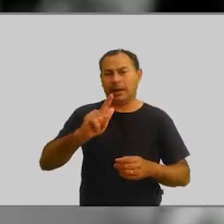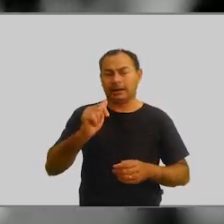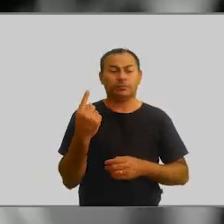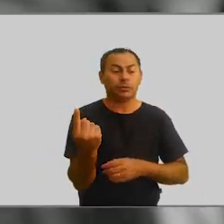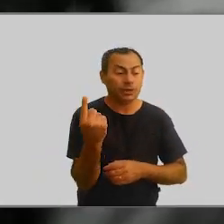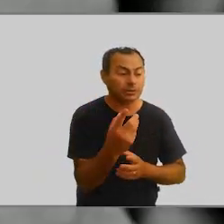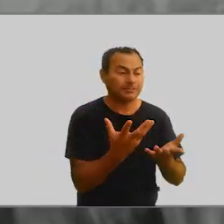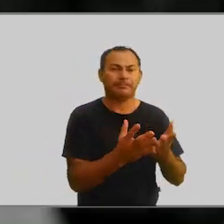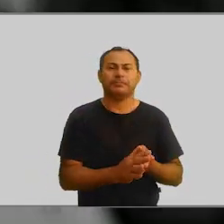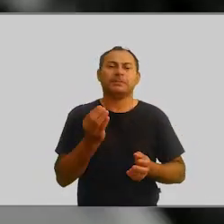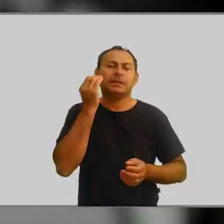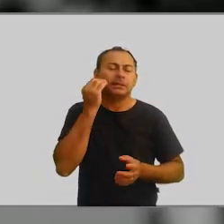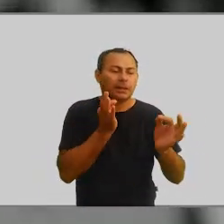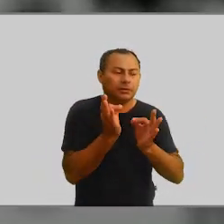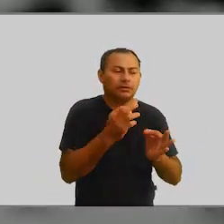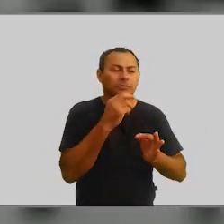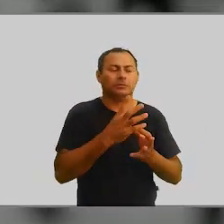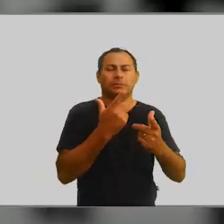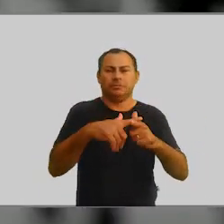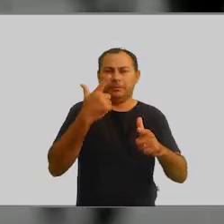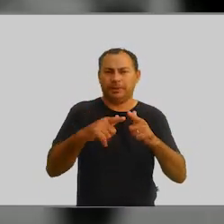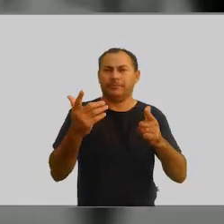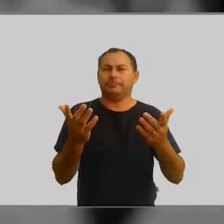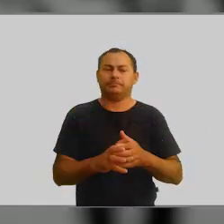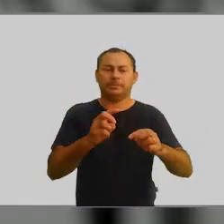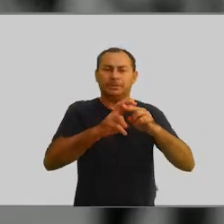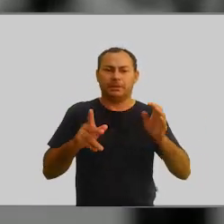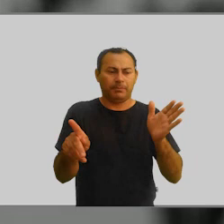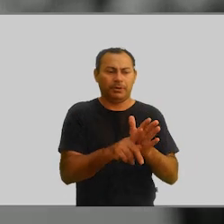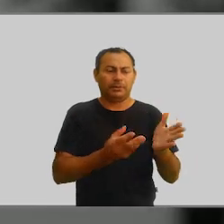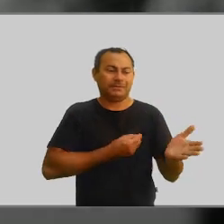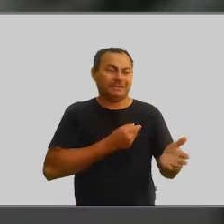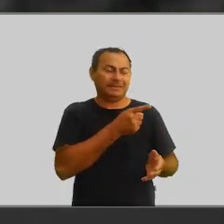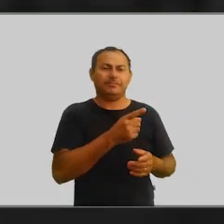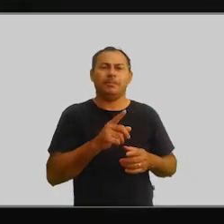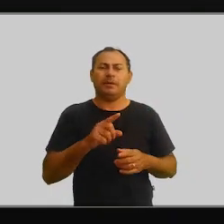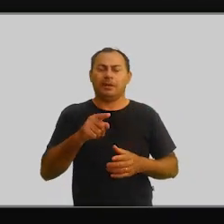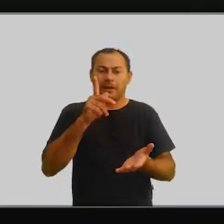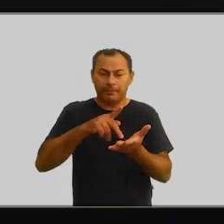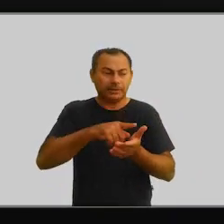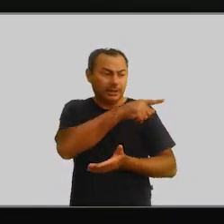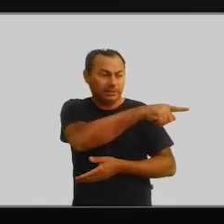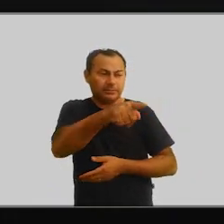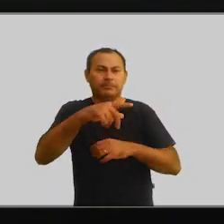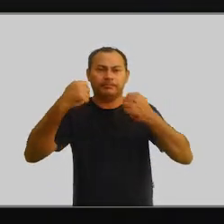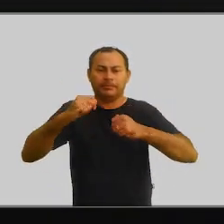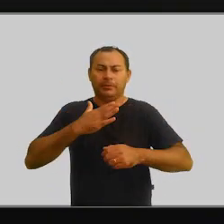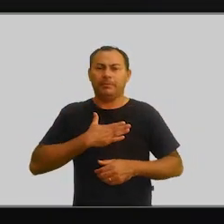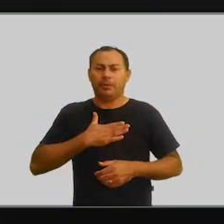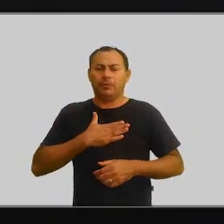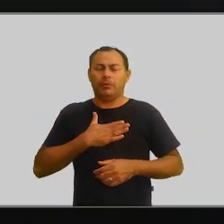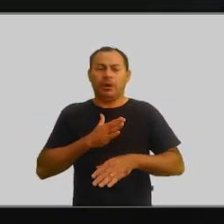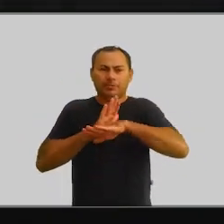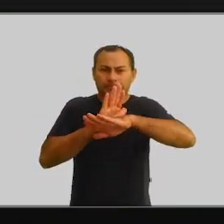cargas sozinhos e tentando resolver os seus muitos problemas por eles mesmos. O que eles realmente precisam é do